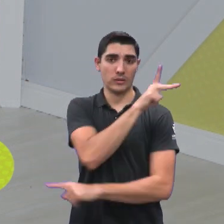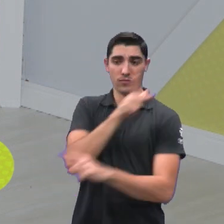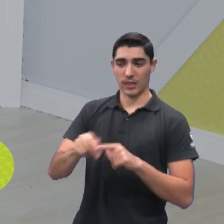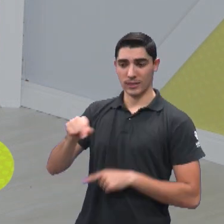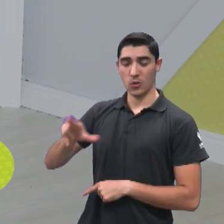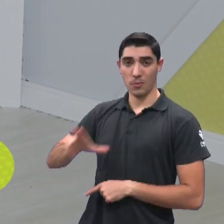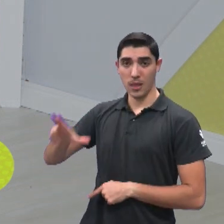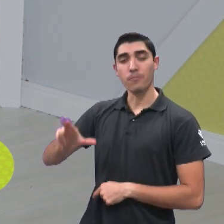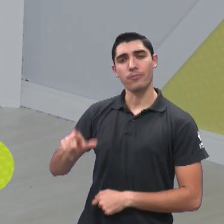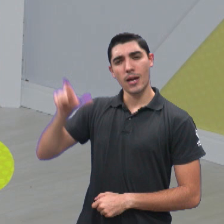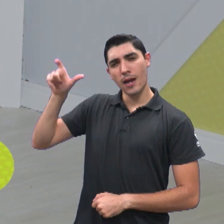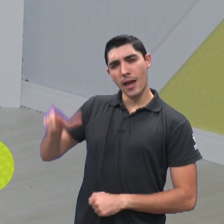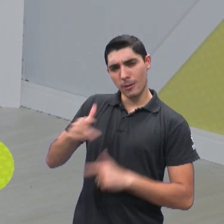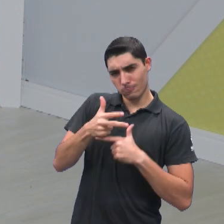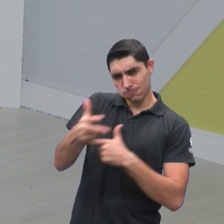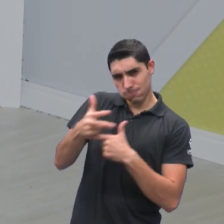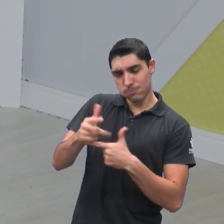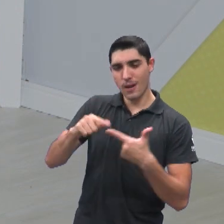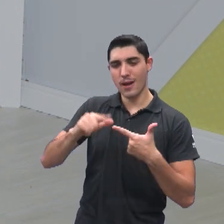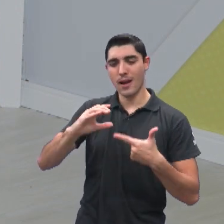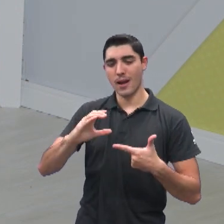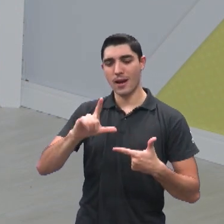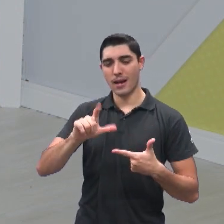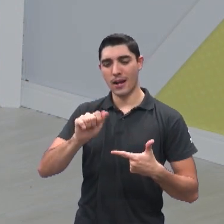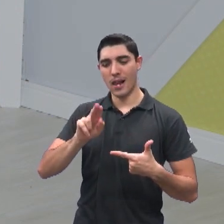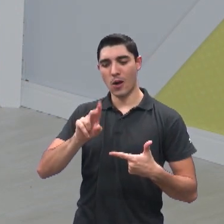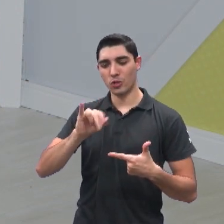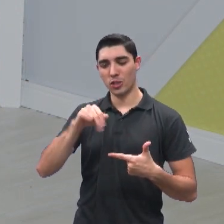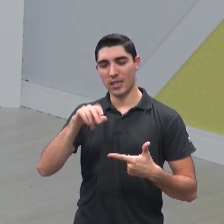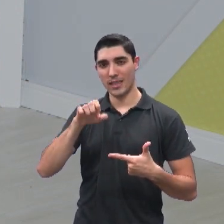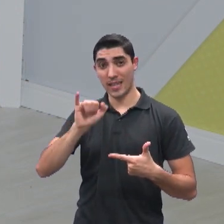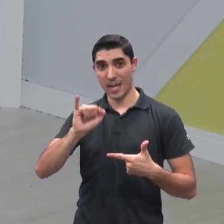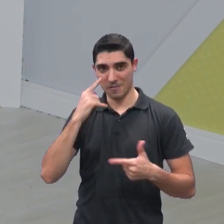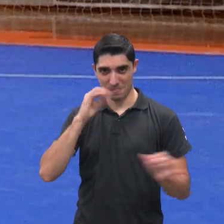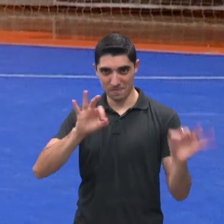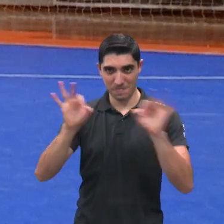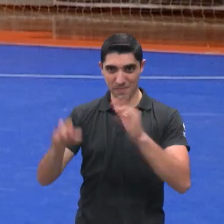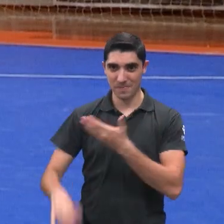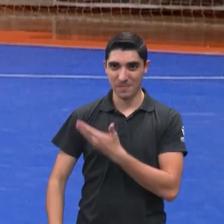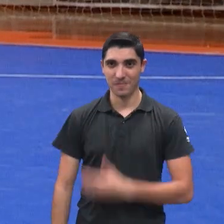dele, Claudinei Salles. Solta, Matheus!